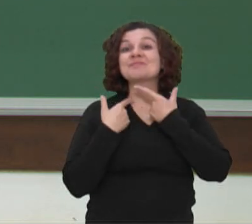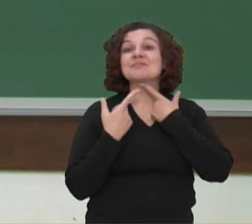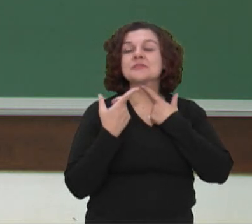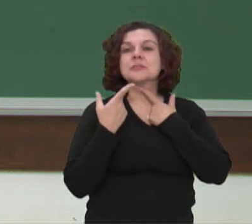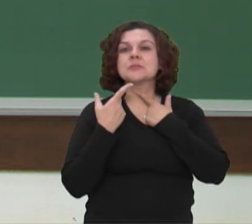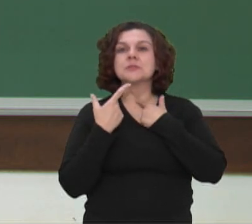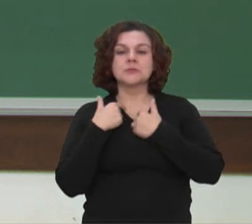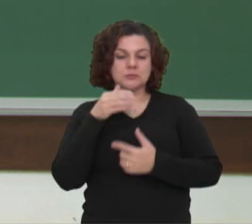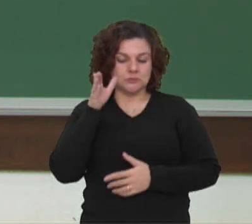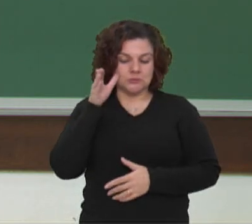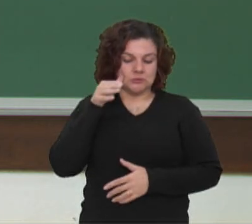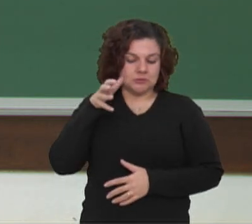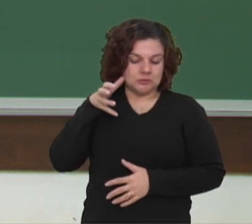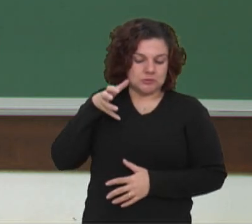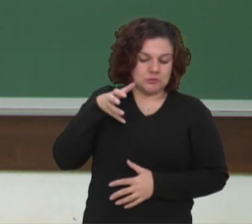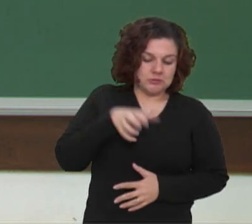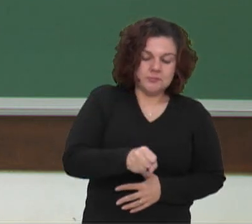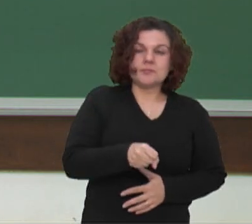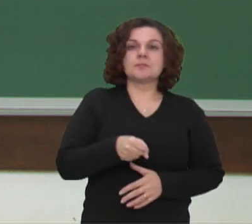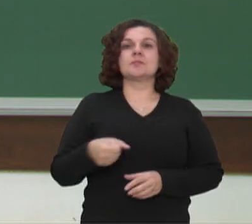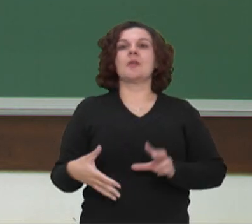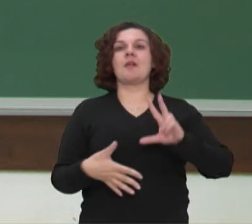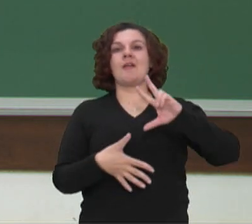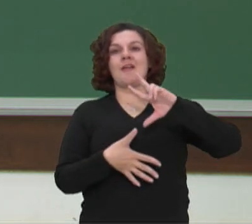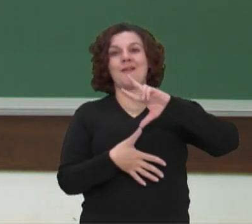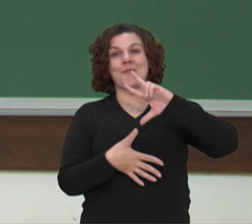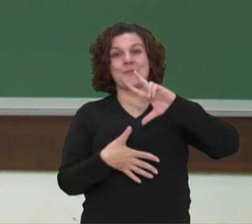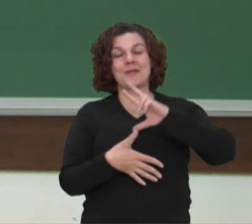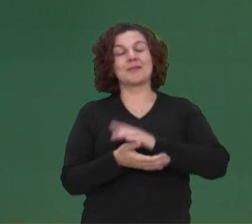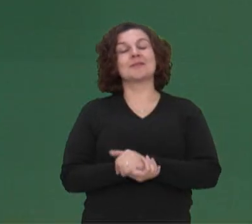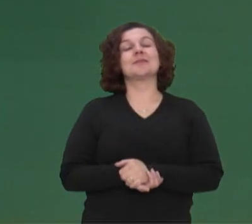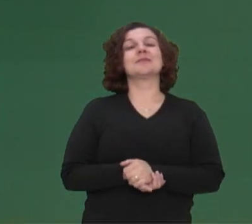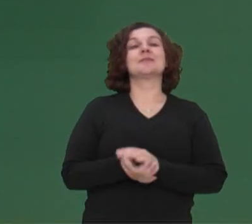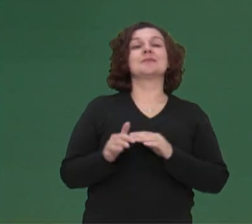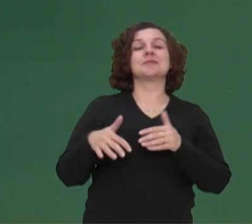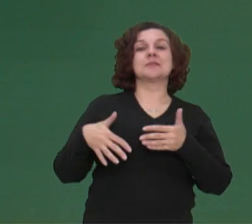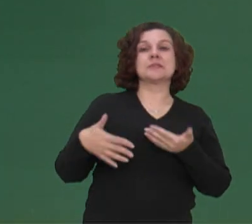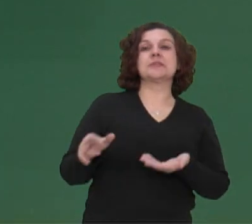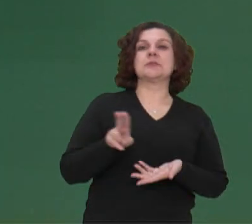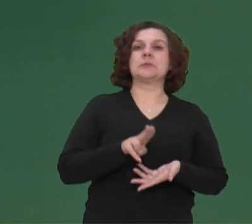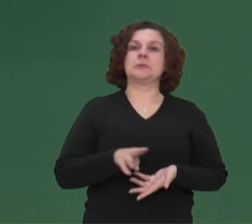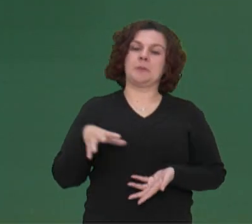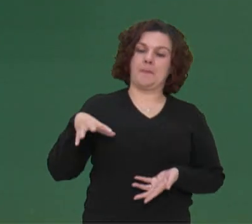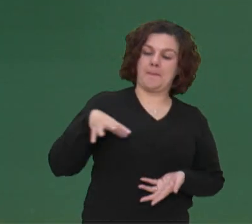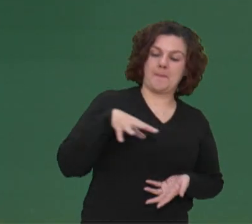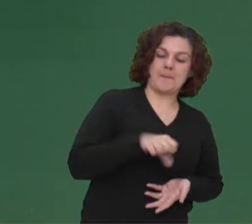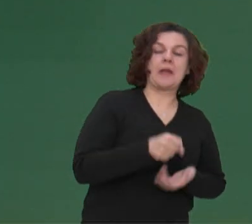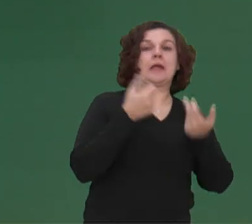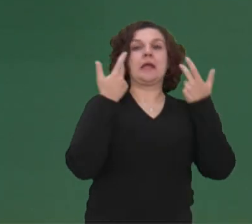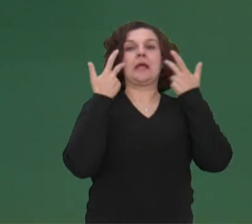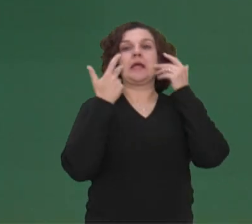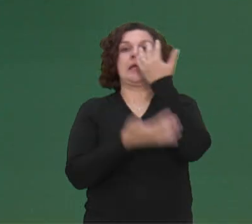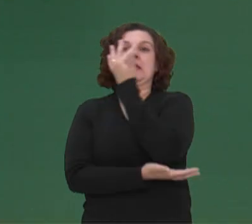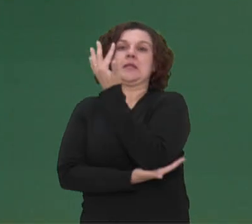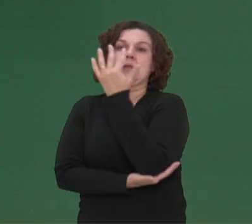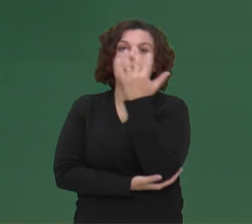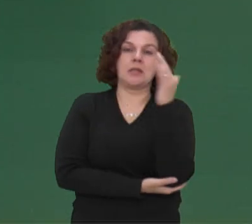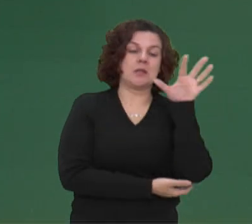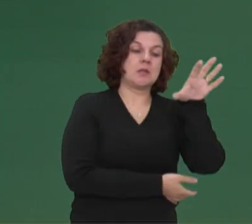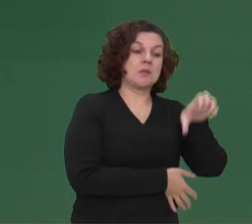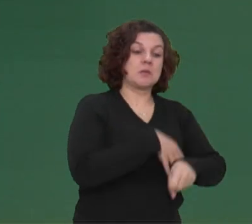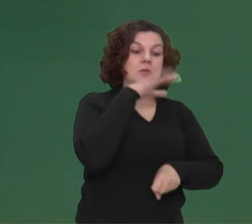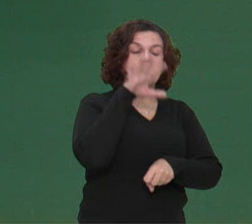dos Estados Unidos sobre a América Latina estava no uso dos seus recursos e de uma forma de conter,